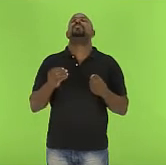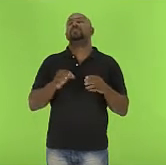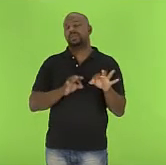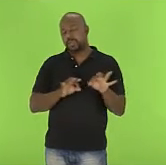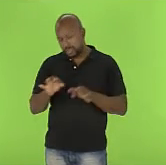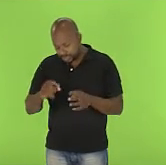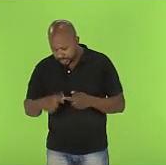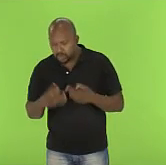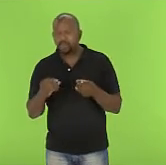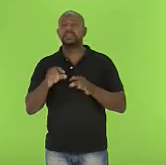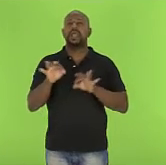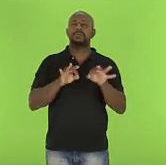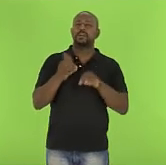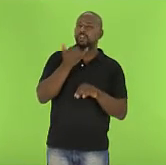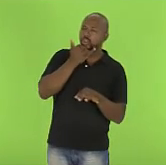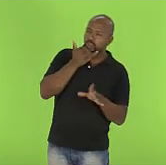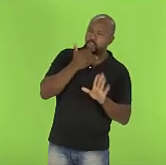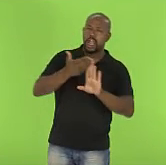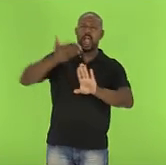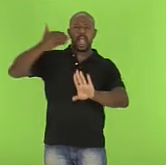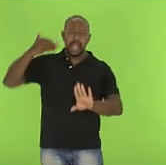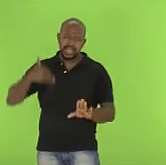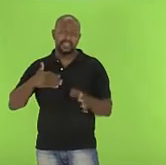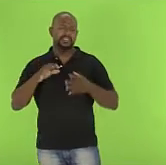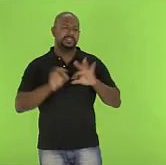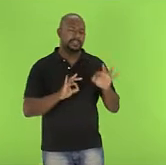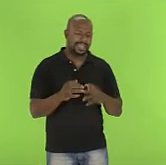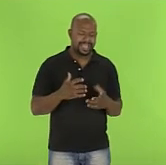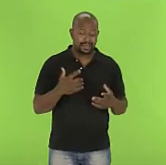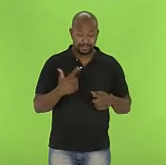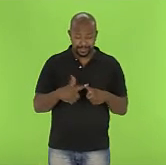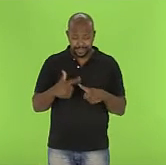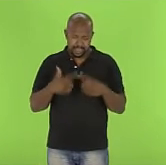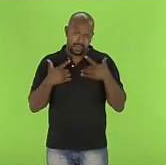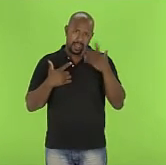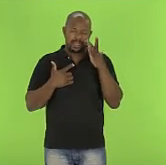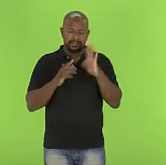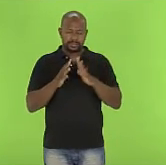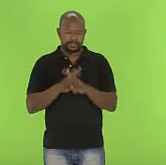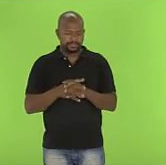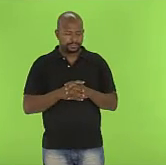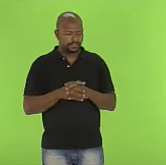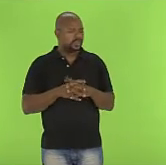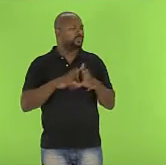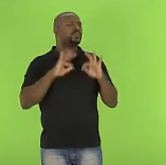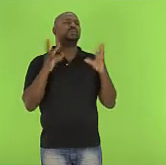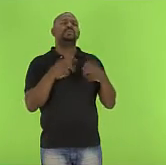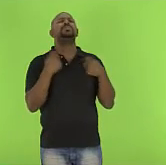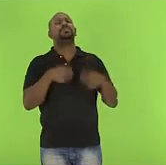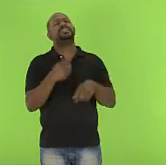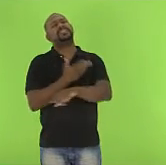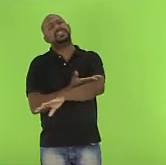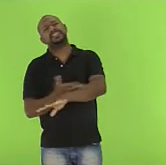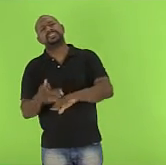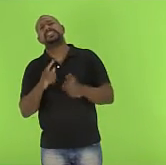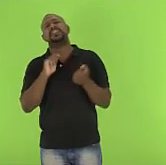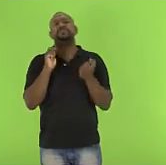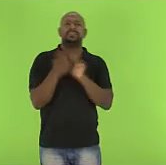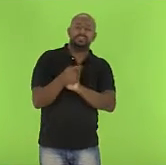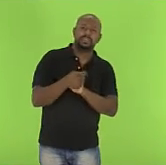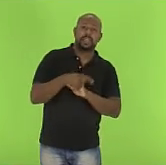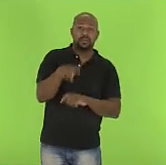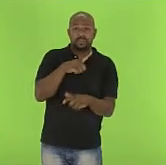Muita organização e muita preparação. Muita. Porque eu acho assim, né? Tudo a gente tem que se